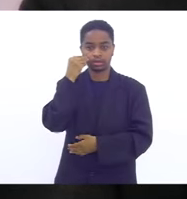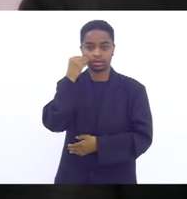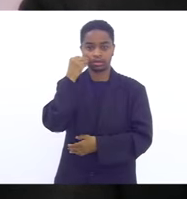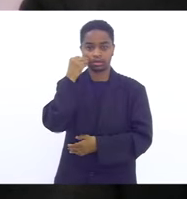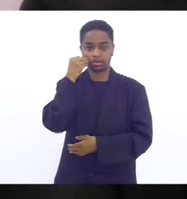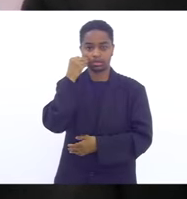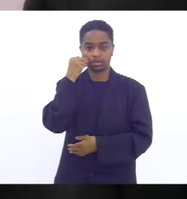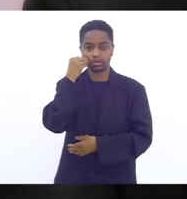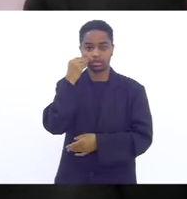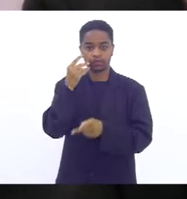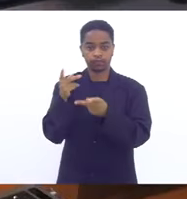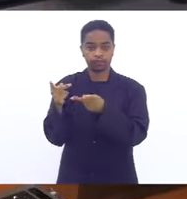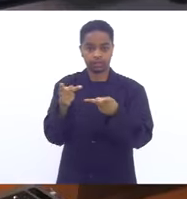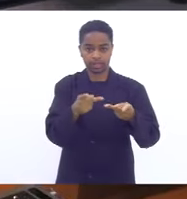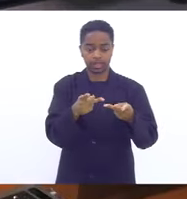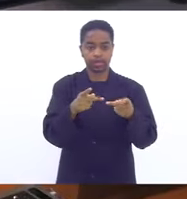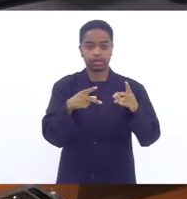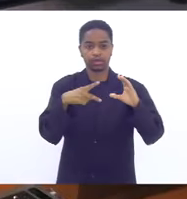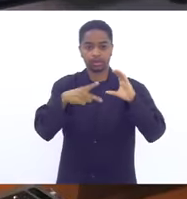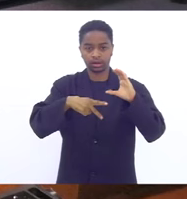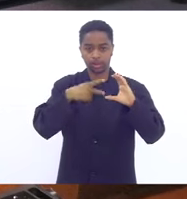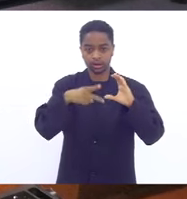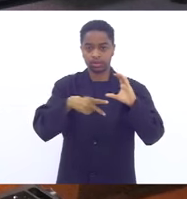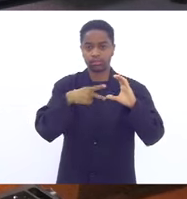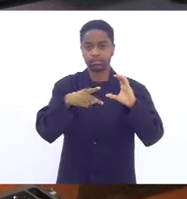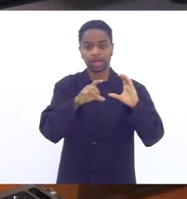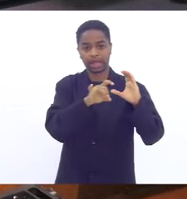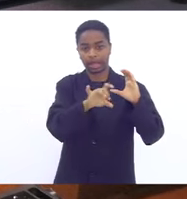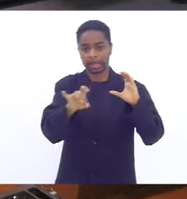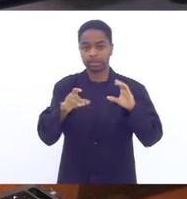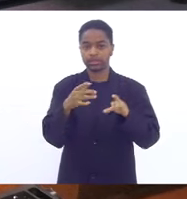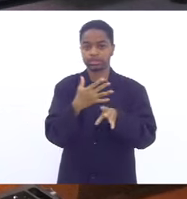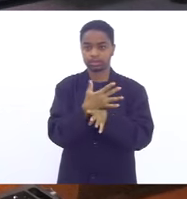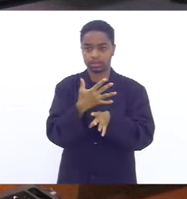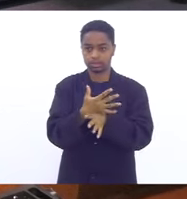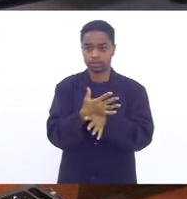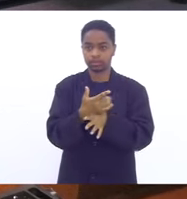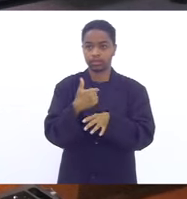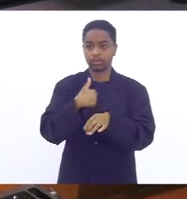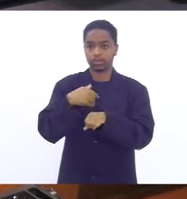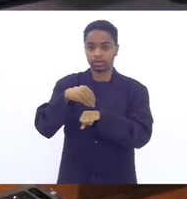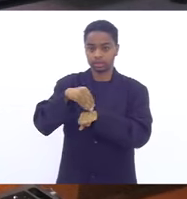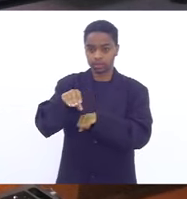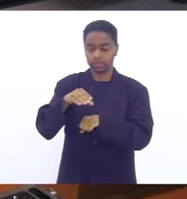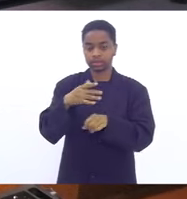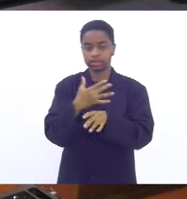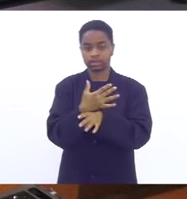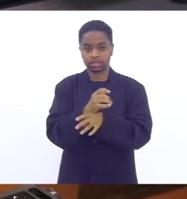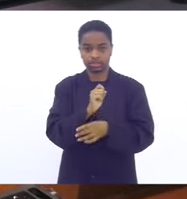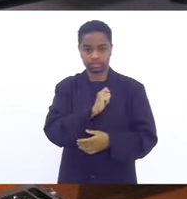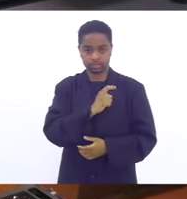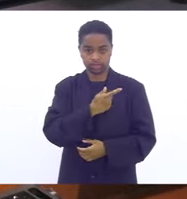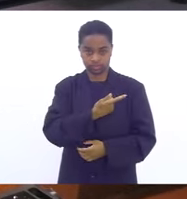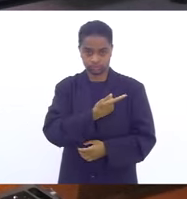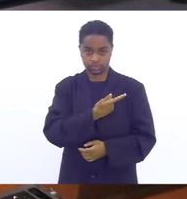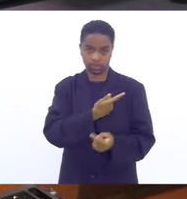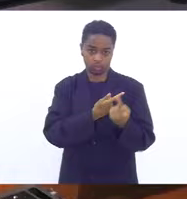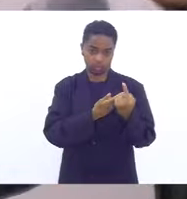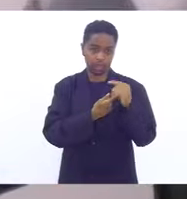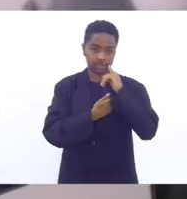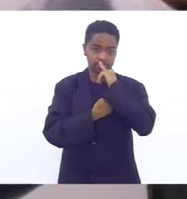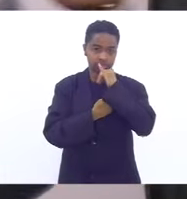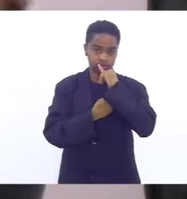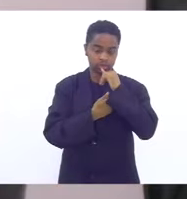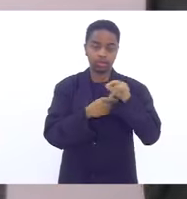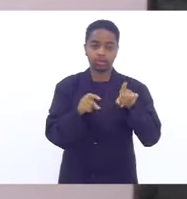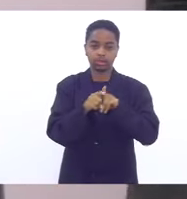Listar as cidades. Com as câmaras municipais, com a participação das câmaras municipais. Eu já indicaria a cidade de São Gonçalo como um exemplo. Eu acho